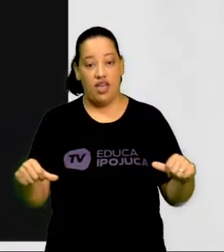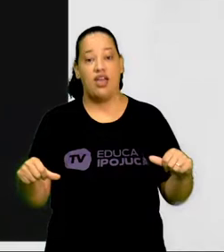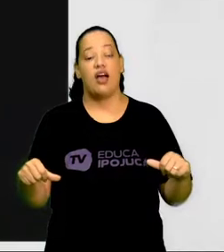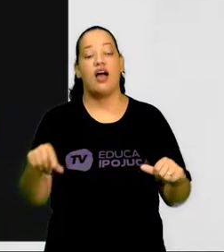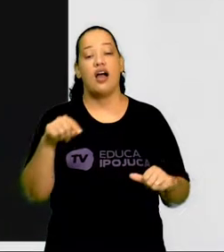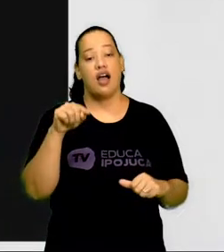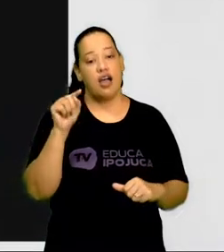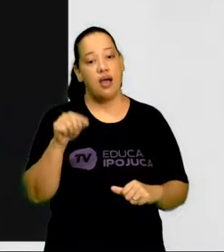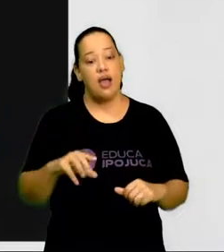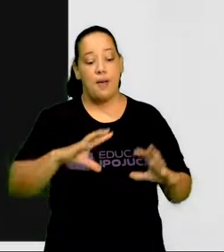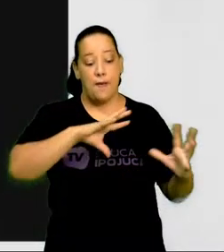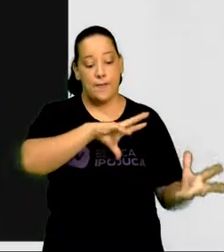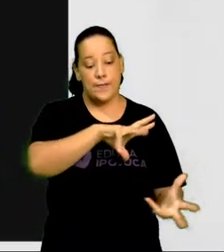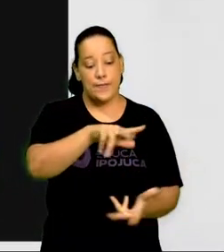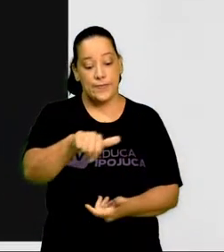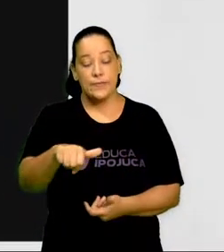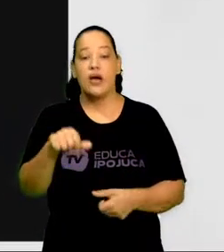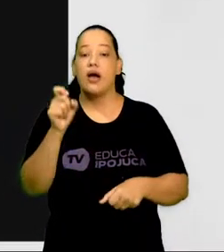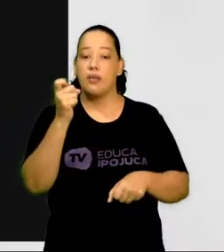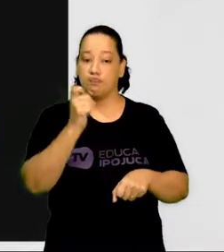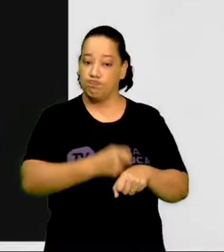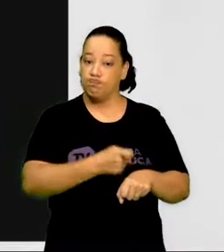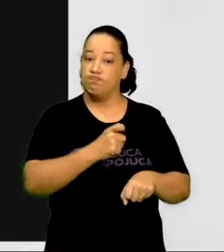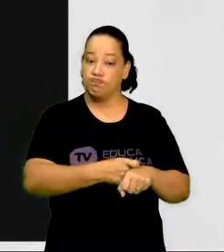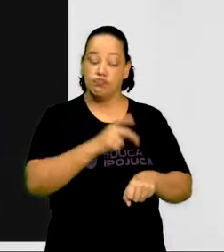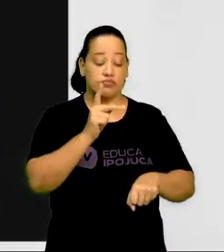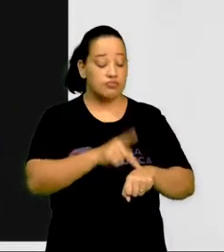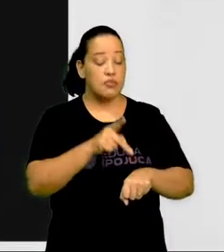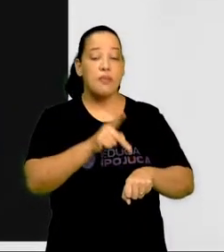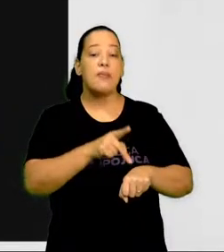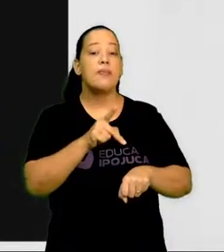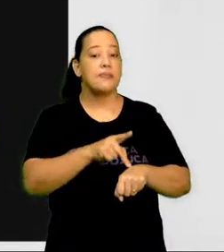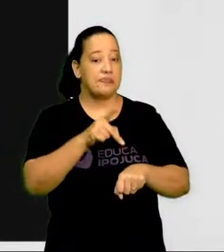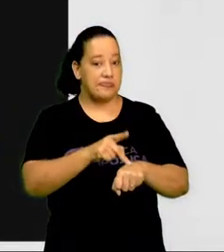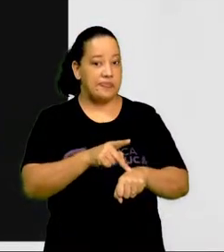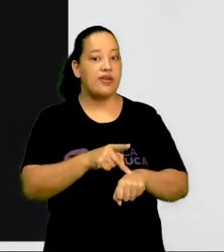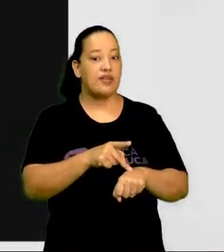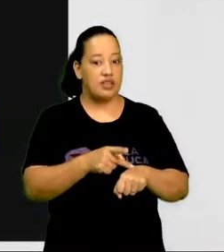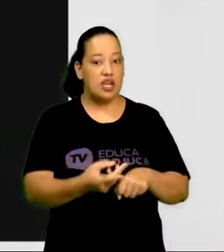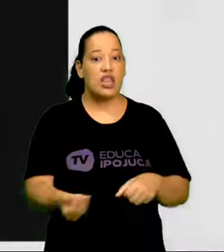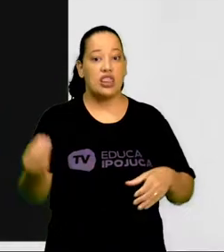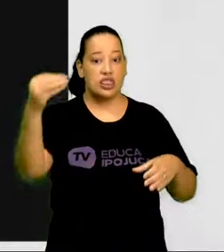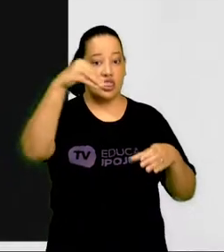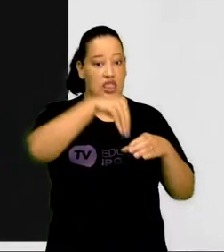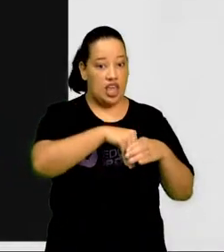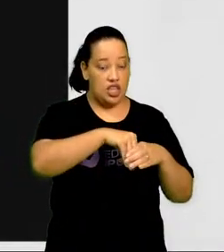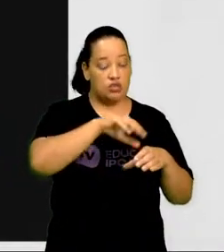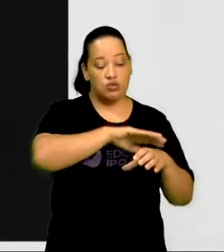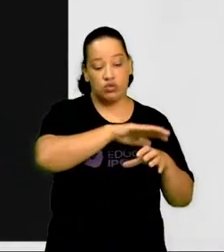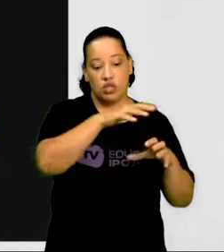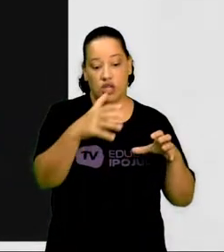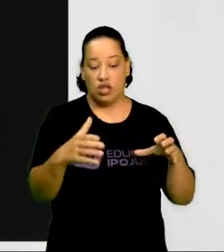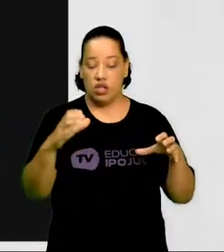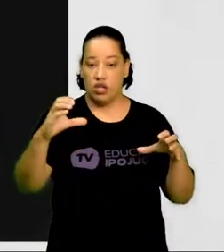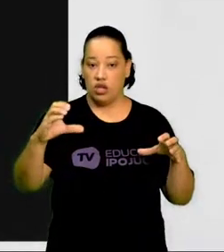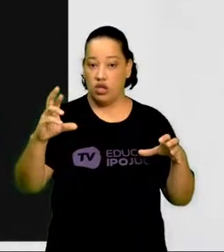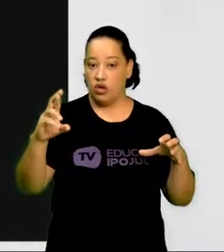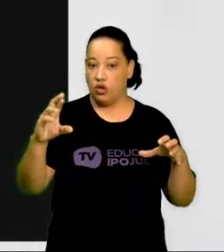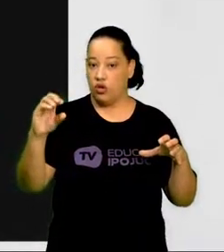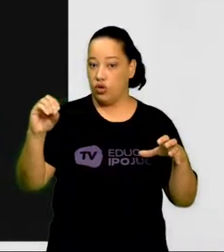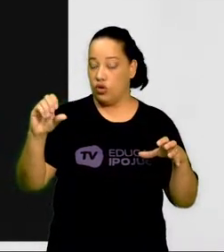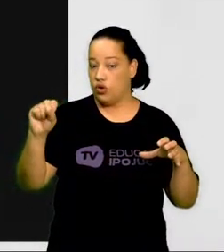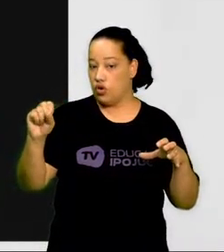um planeta rochoso e possui sua estrutura interna dividida em crosta